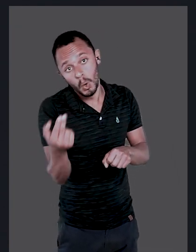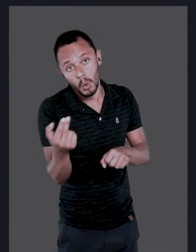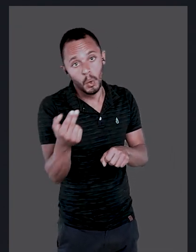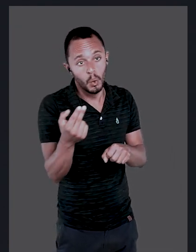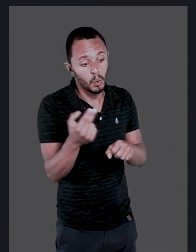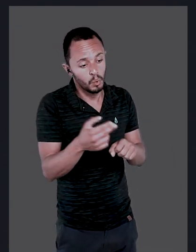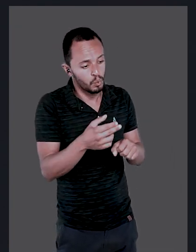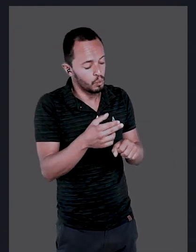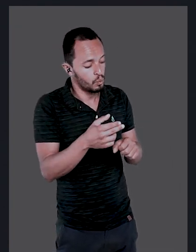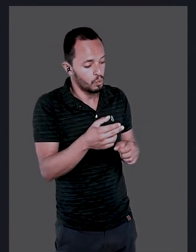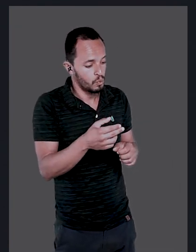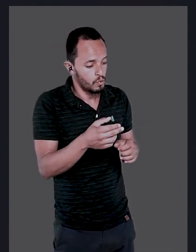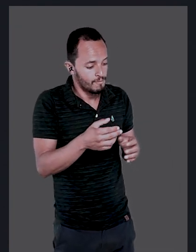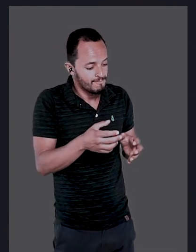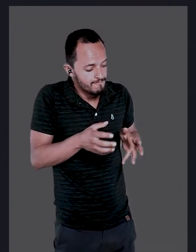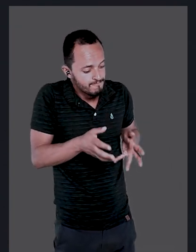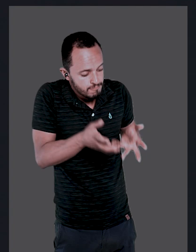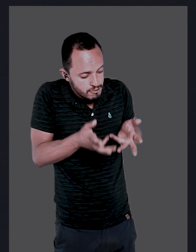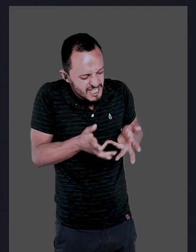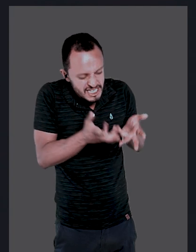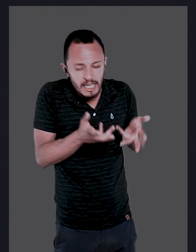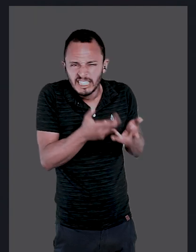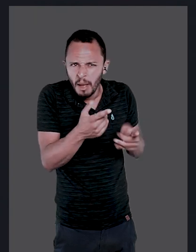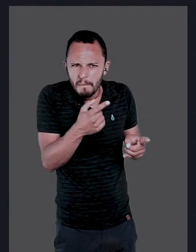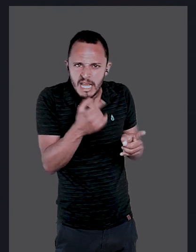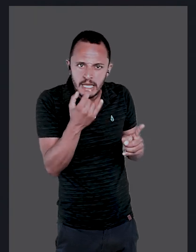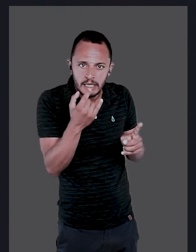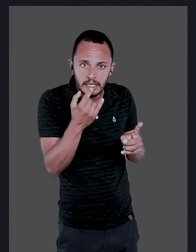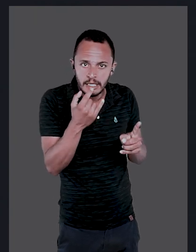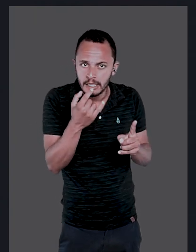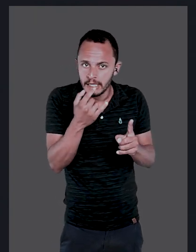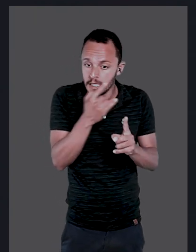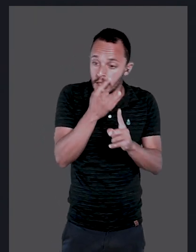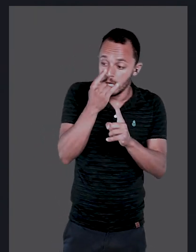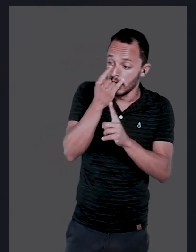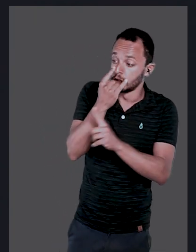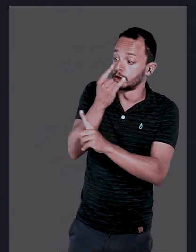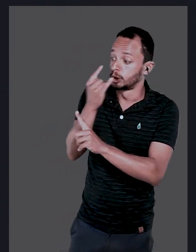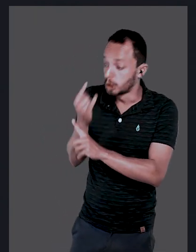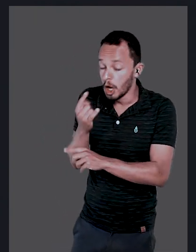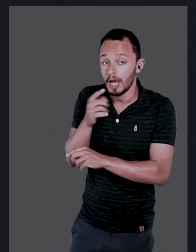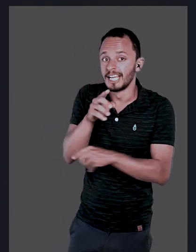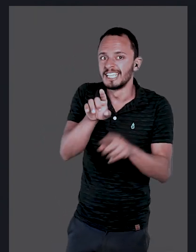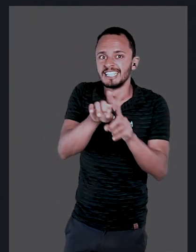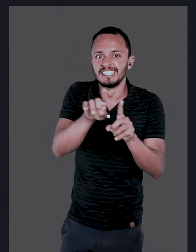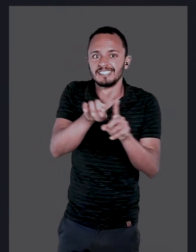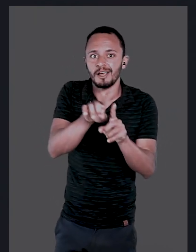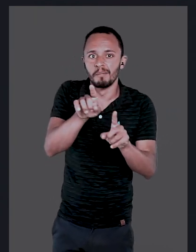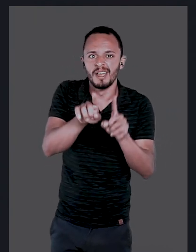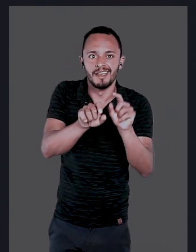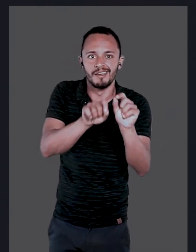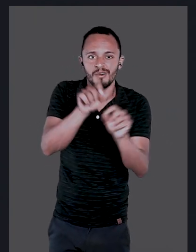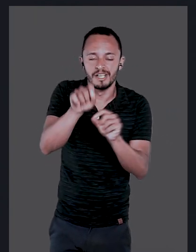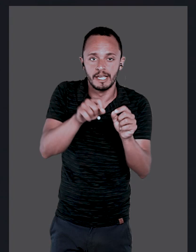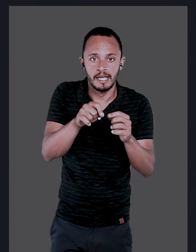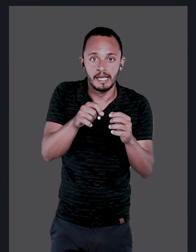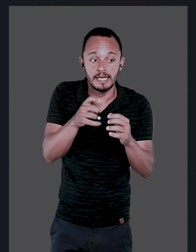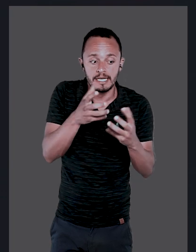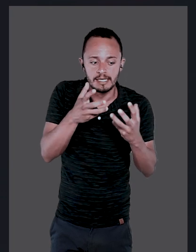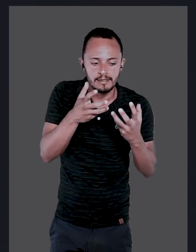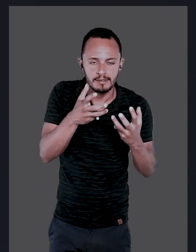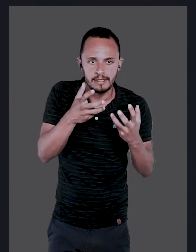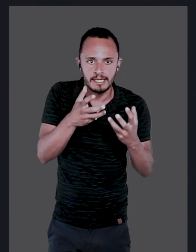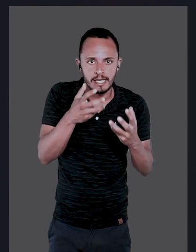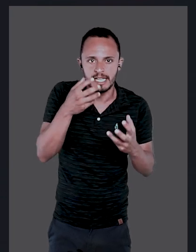ou propor ao leitor uma estranheza bastante que explica ao leitor que ele entra